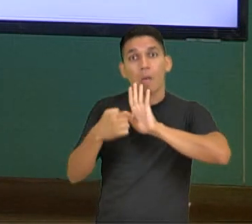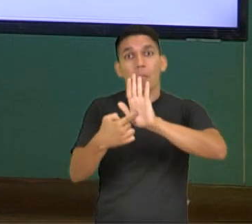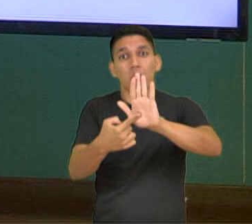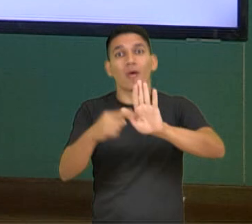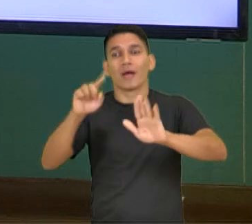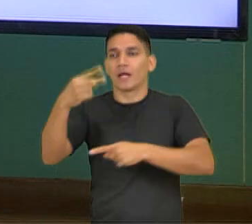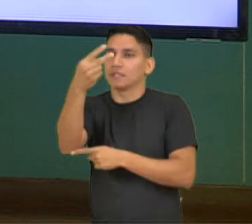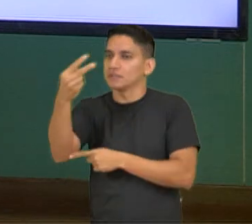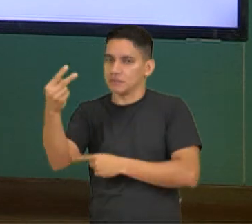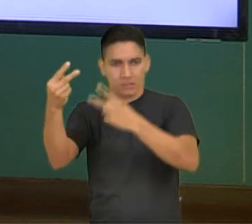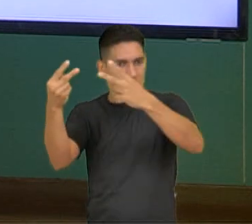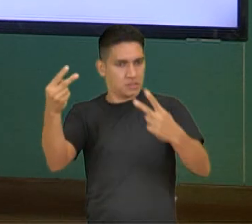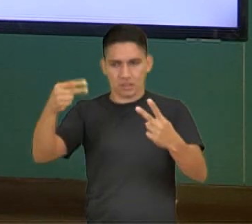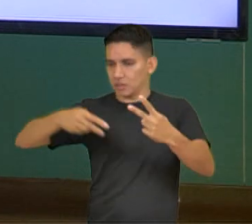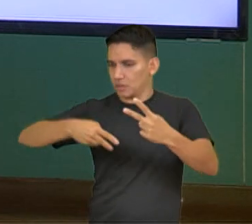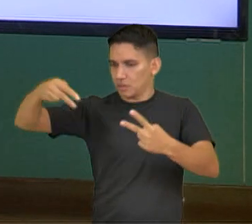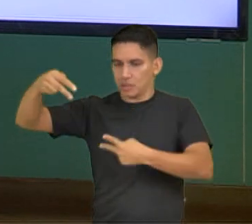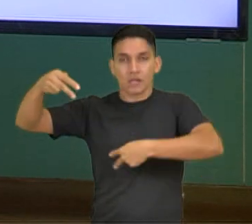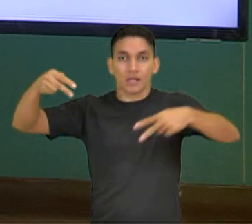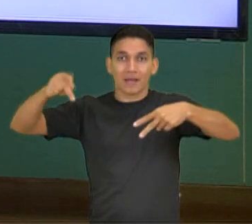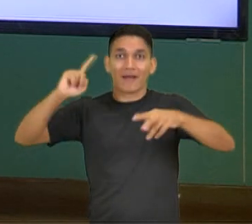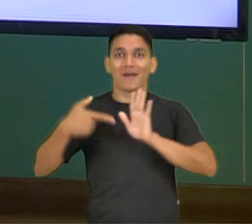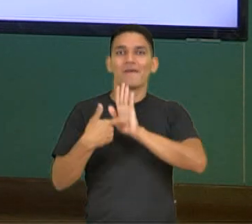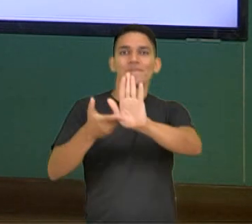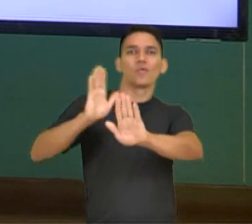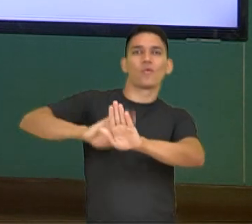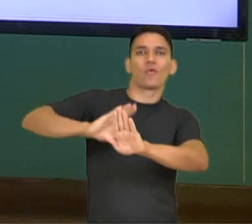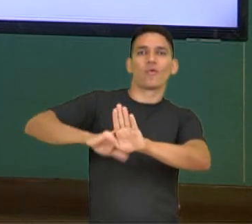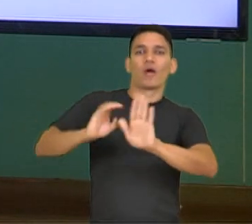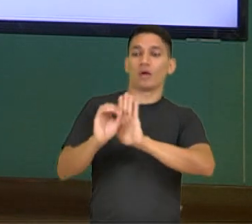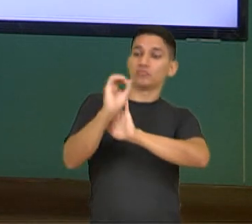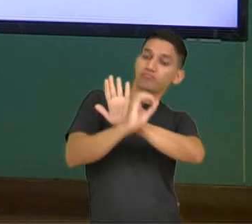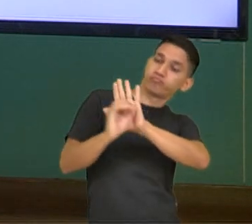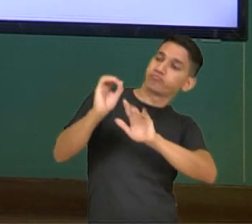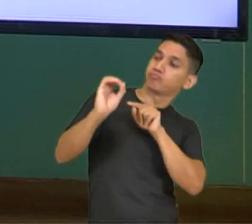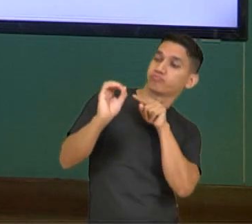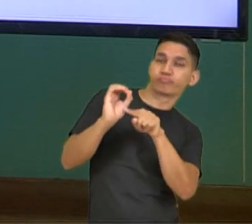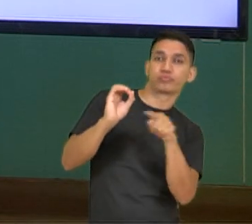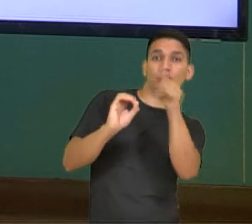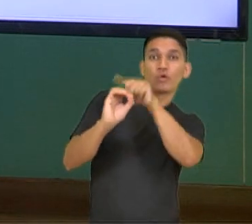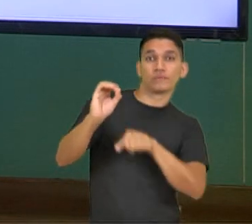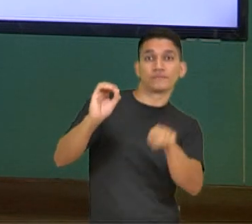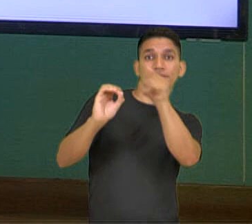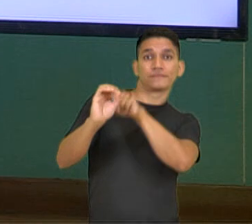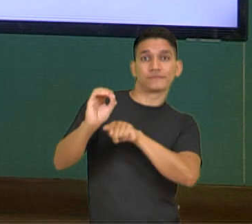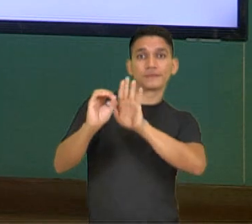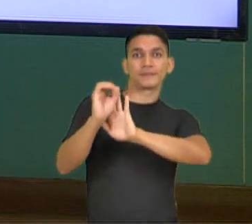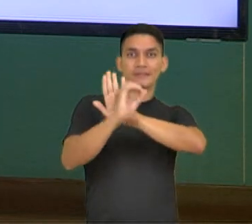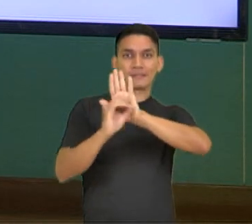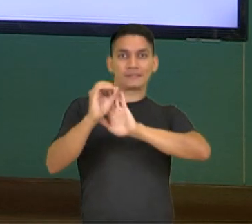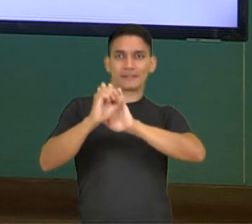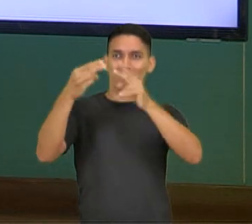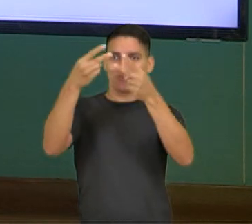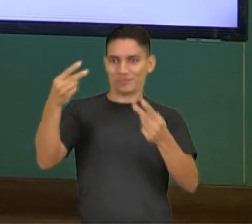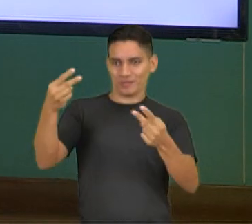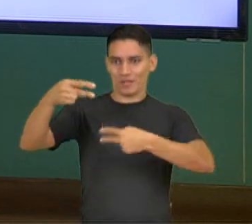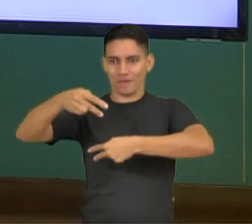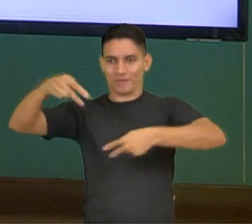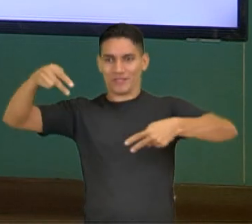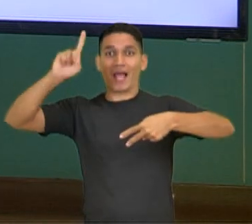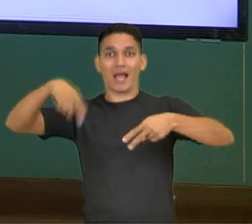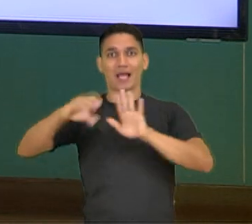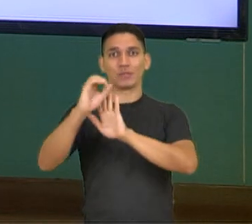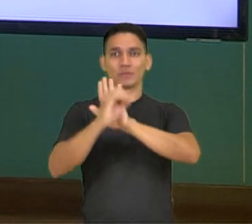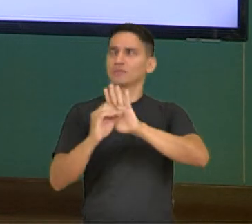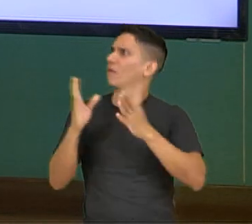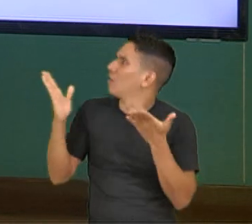duplas ligações químicas sendo representado por esta circunferência ali, por esta bolinha aqui. Você vai